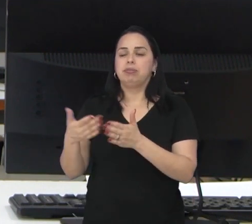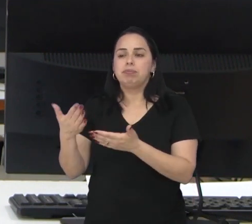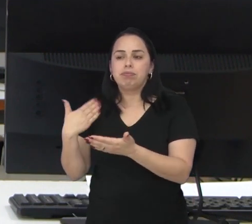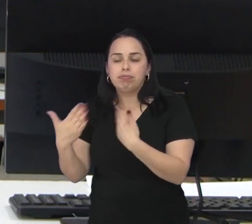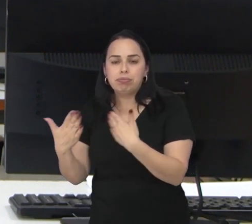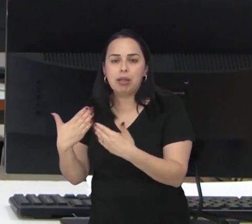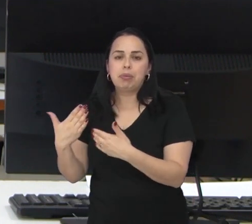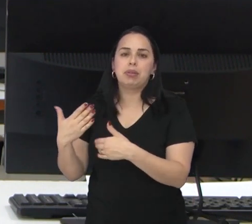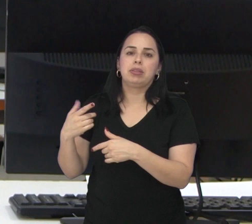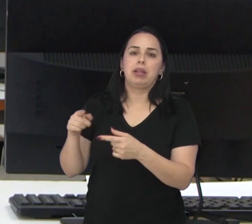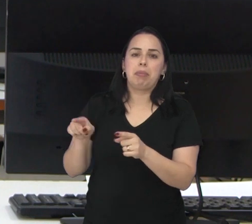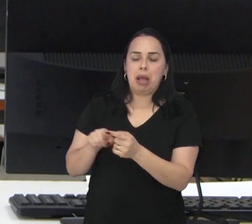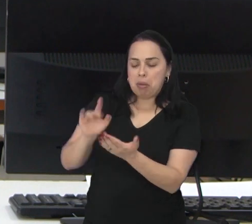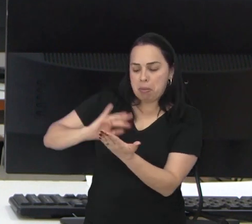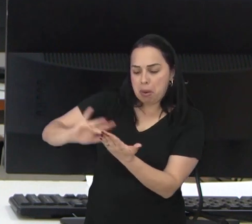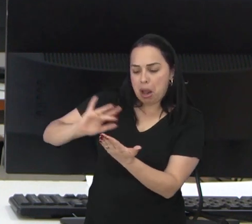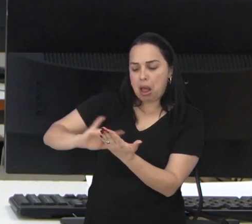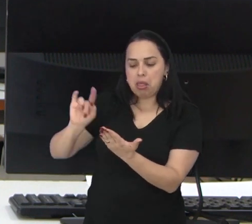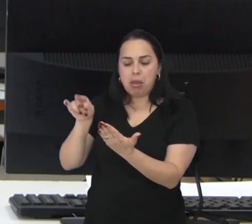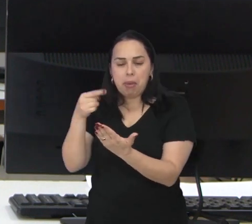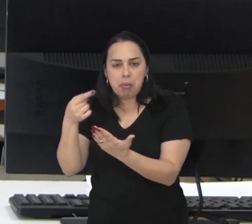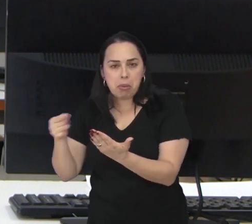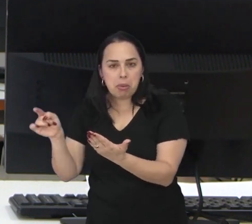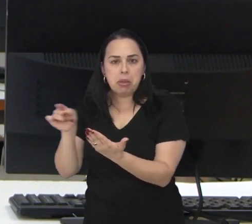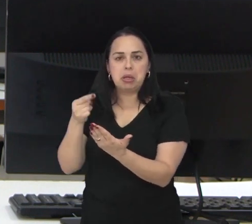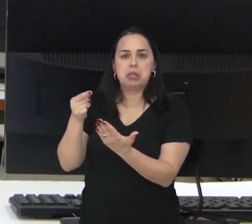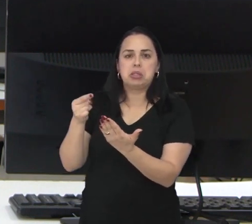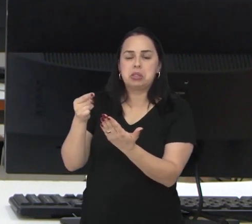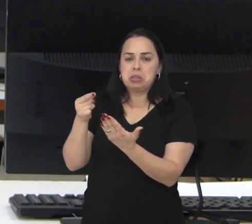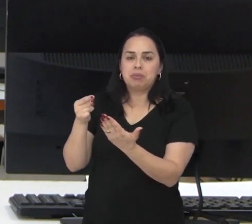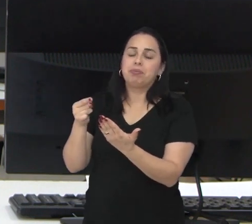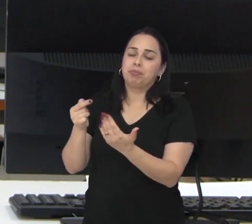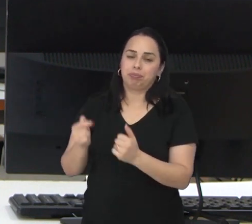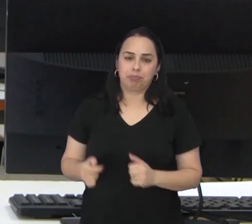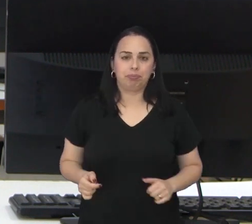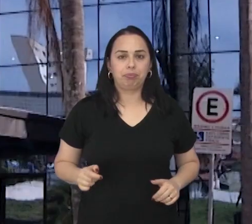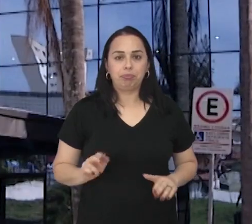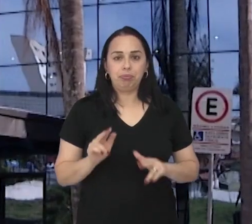agenda social, que são os memes, que são as músicas, os conteúdos